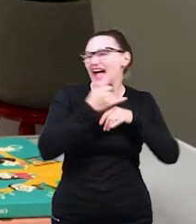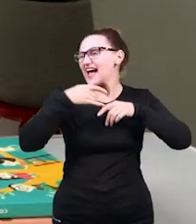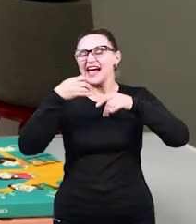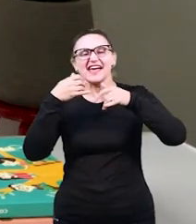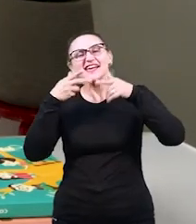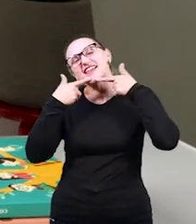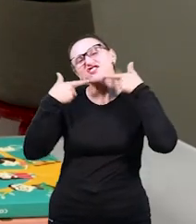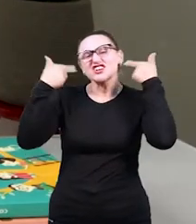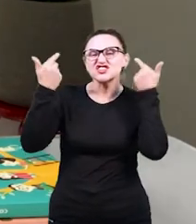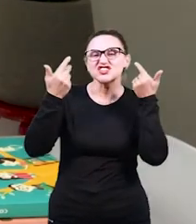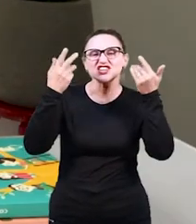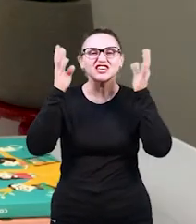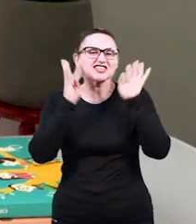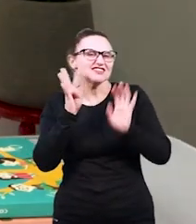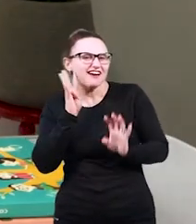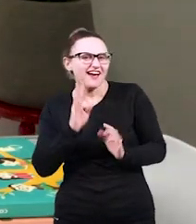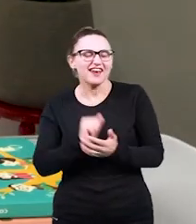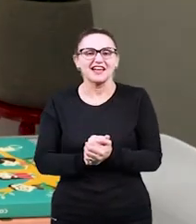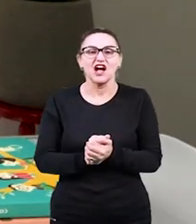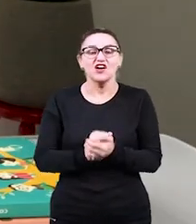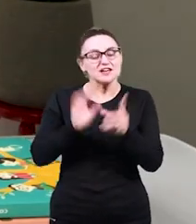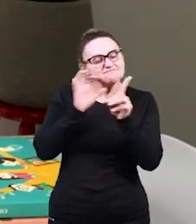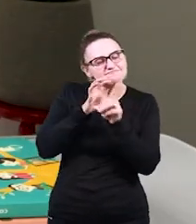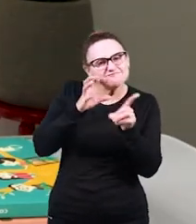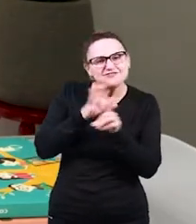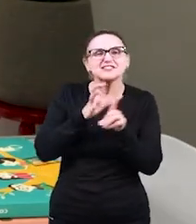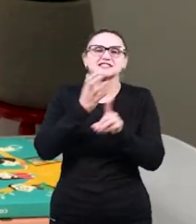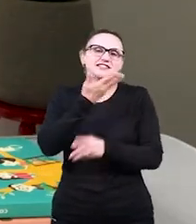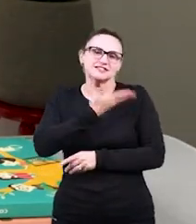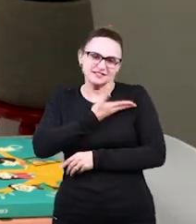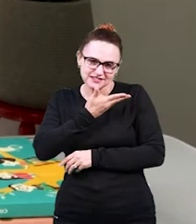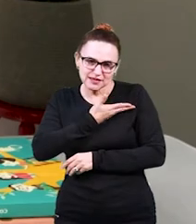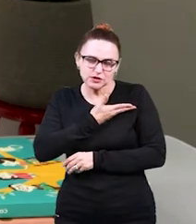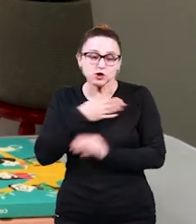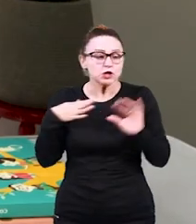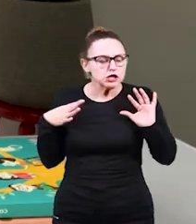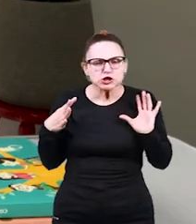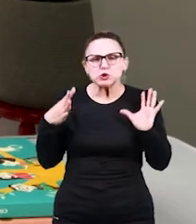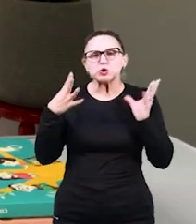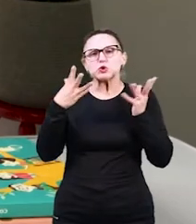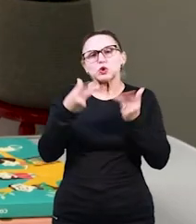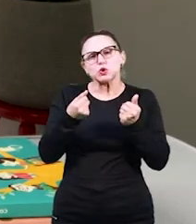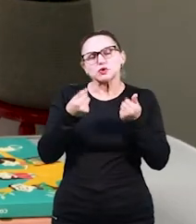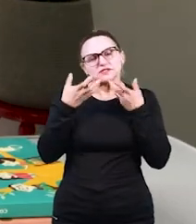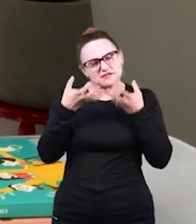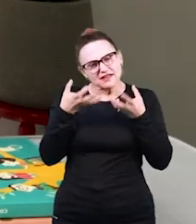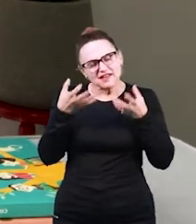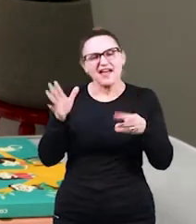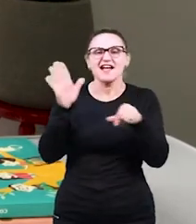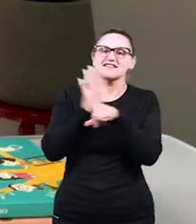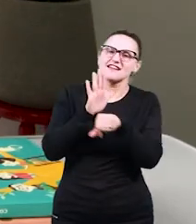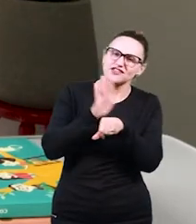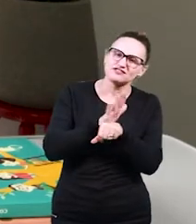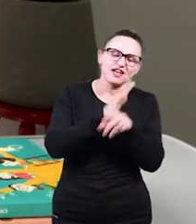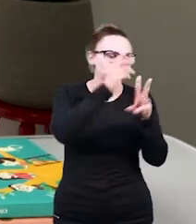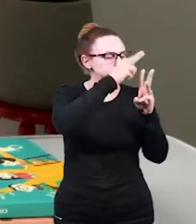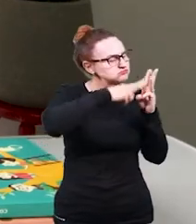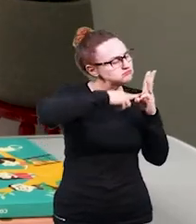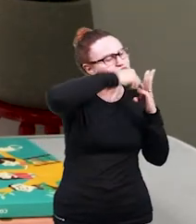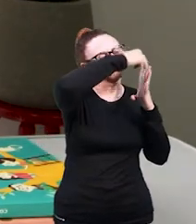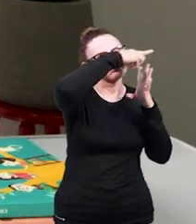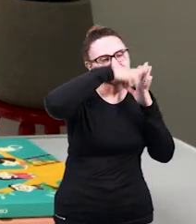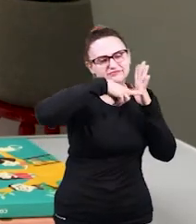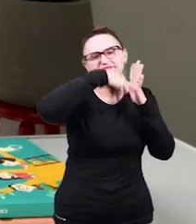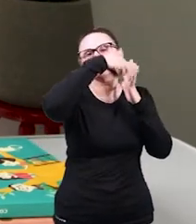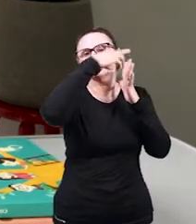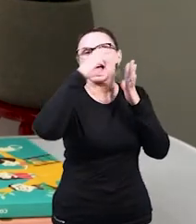trabalho no lugar dele. Ele consegue ser tão convincente que todo mundo quer pintar a cerca, todos os meninos da rua querem pintar a